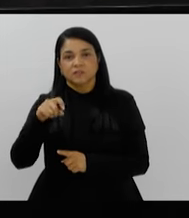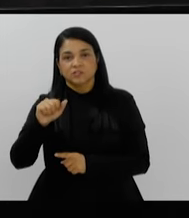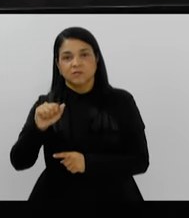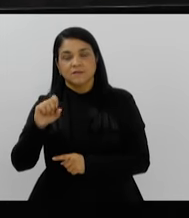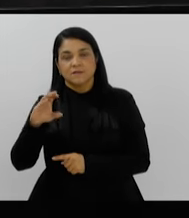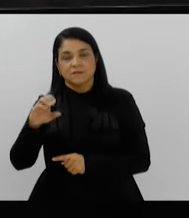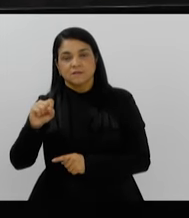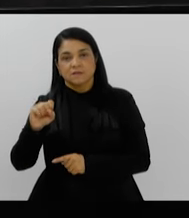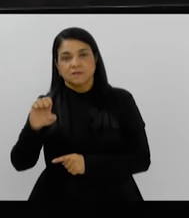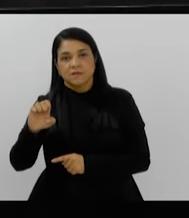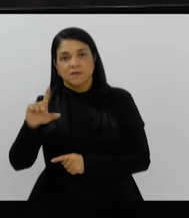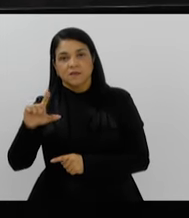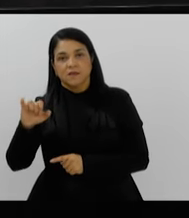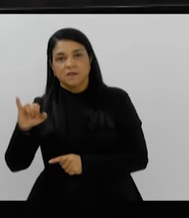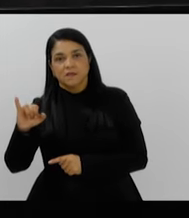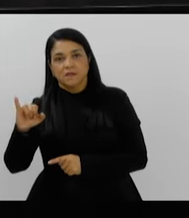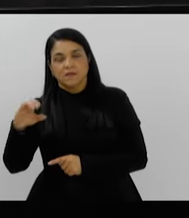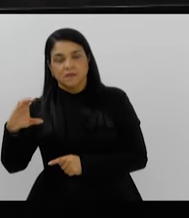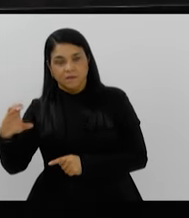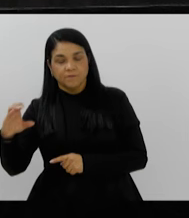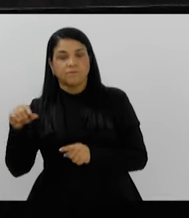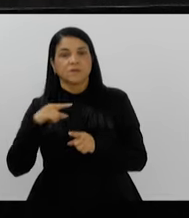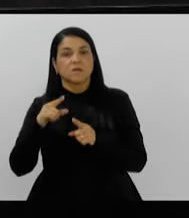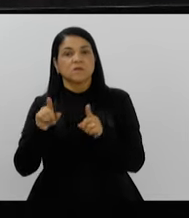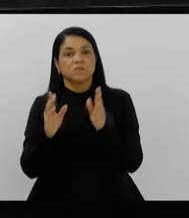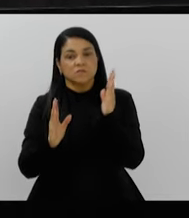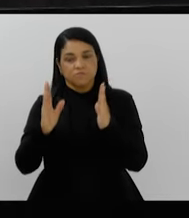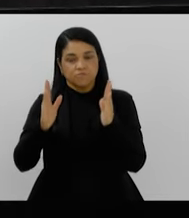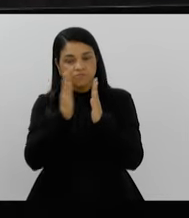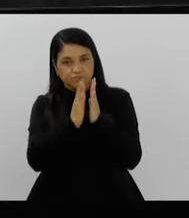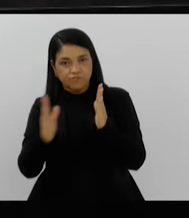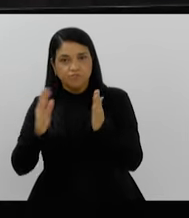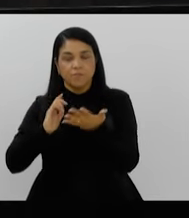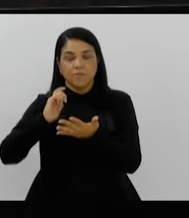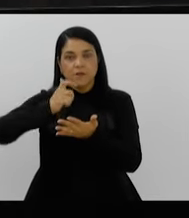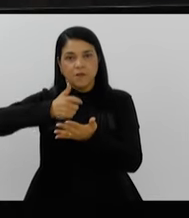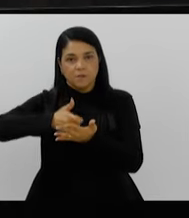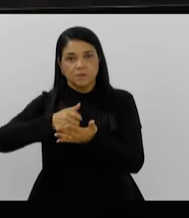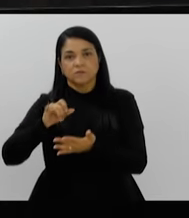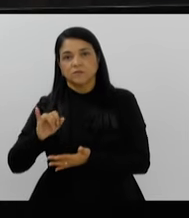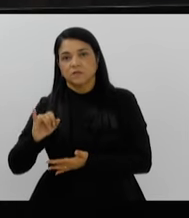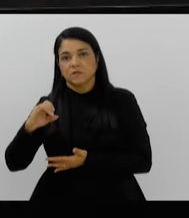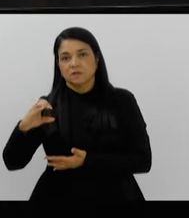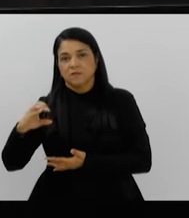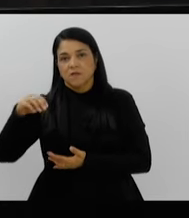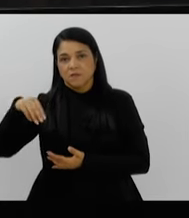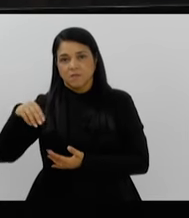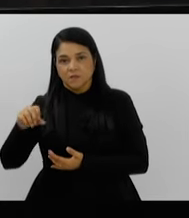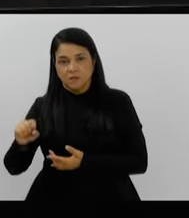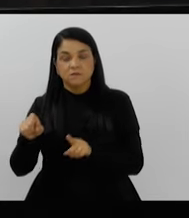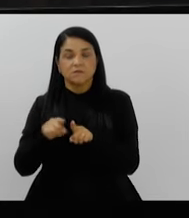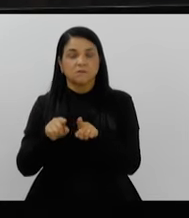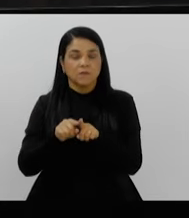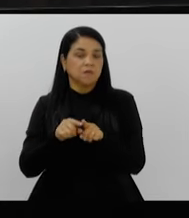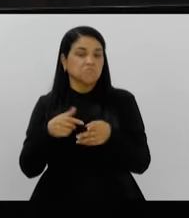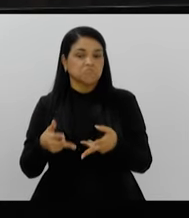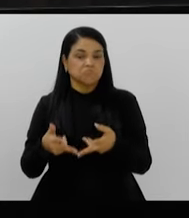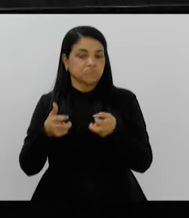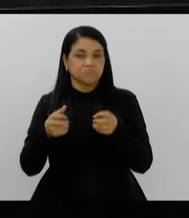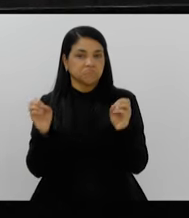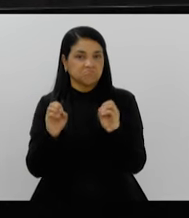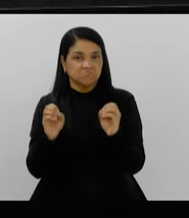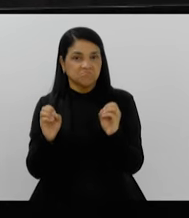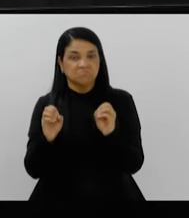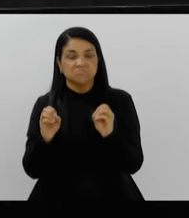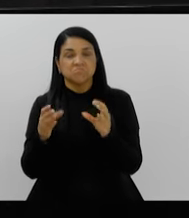na hipótese do benefício de ampliação do prazo de pagamento do ICMS. Assim como também não vemos proposição